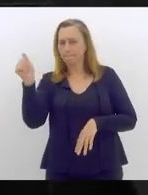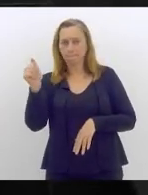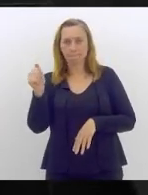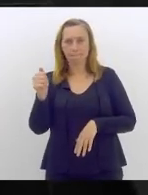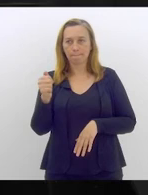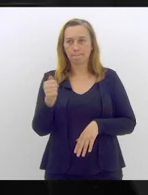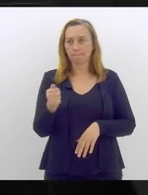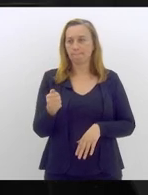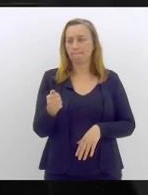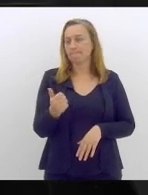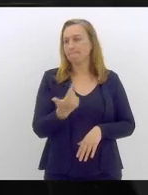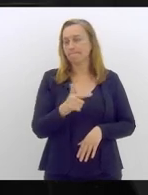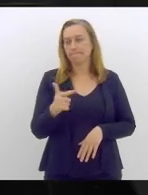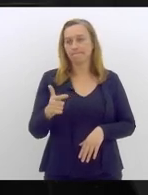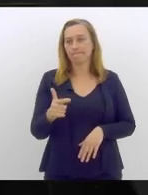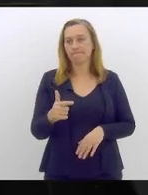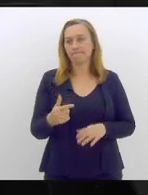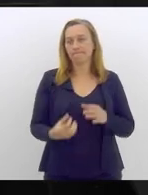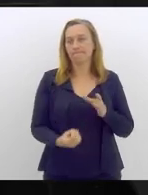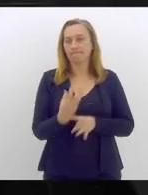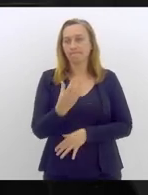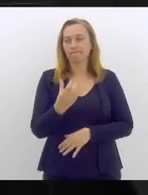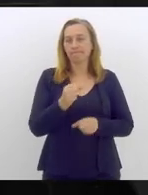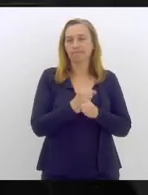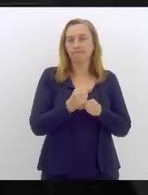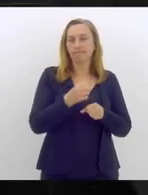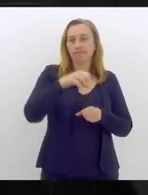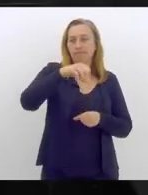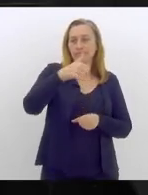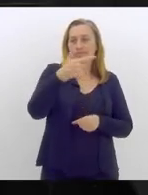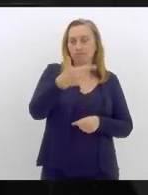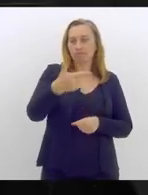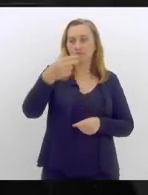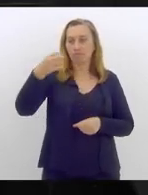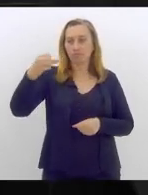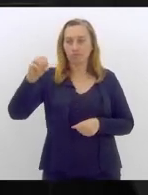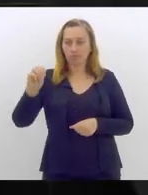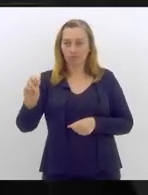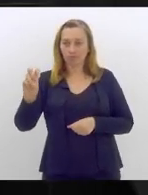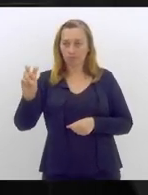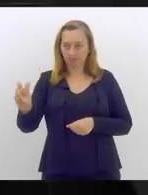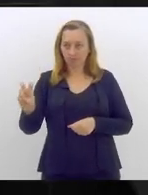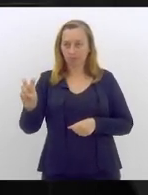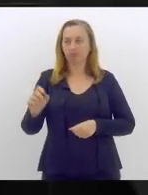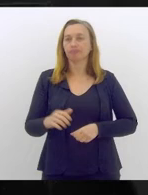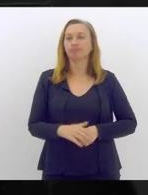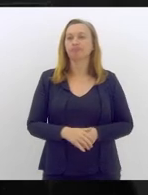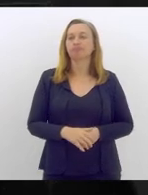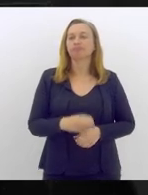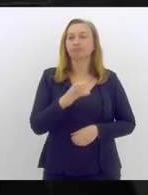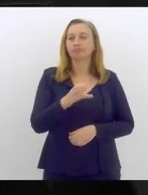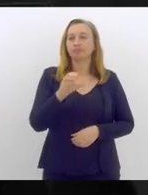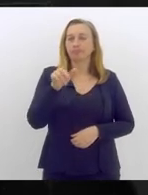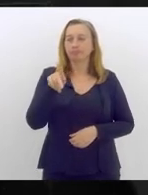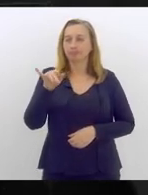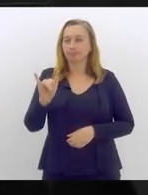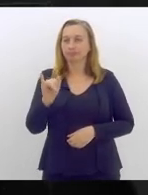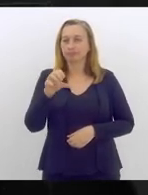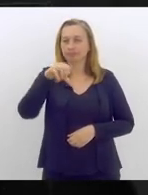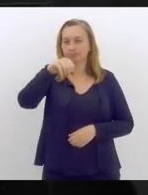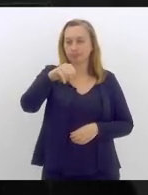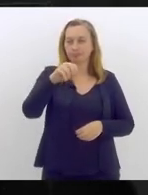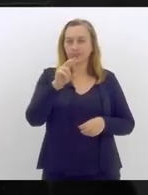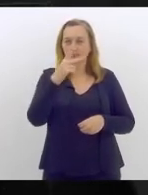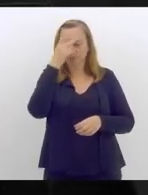desde sua criação no ano de 2005 dispõe hoje segundo o seu presidente em oitiva da CPI de espanhol de nove